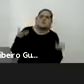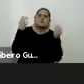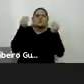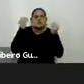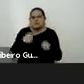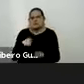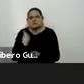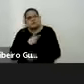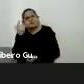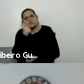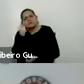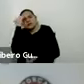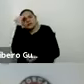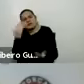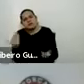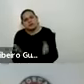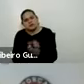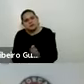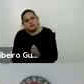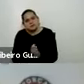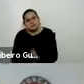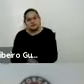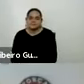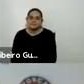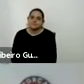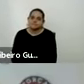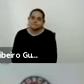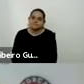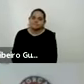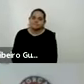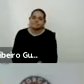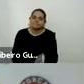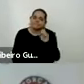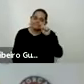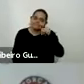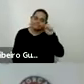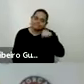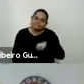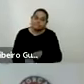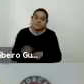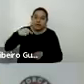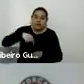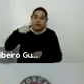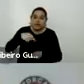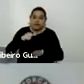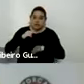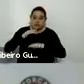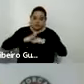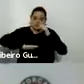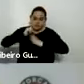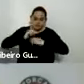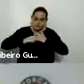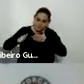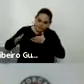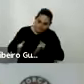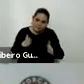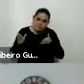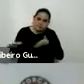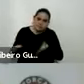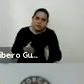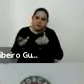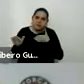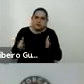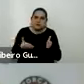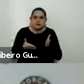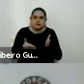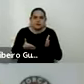isso que está acontecendo, Júlio. Sim, doutor, aqui no setor metalúrgico, falando de nós aqui do chão de fábrica, isso chega a